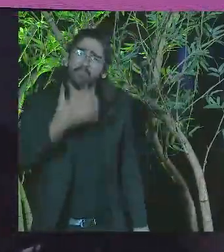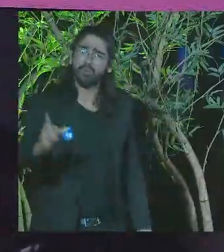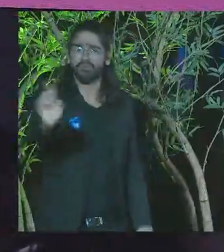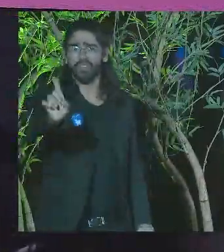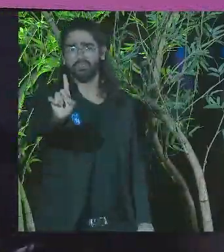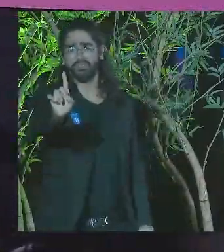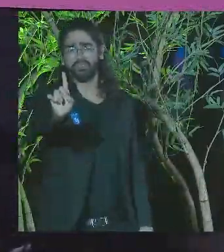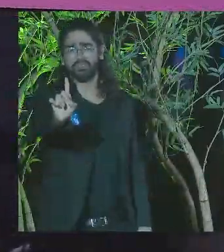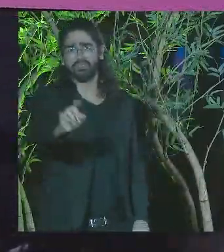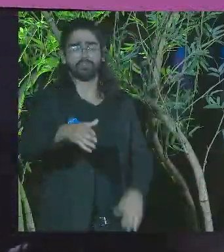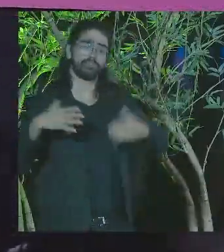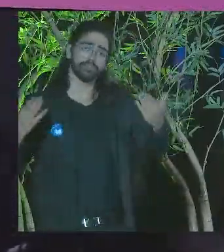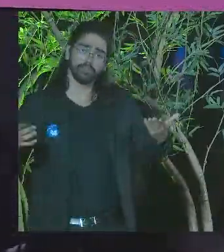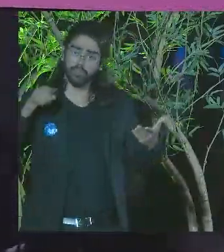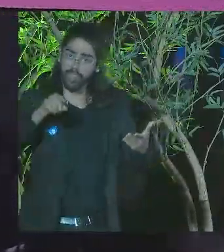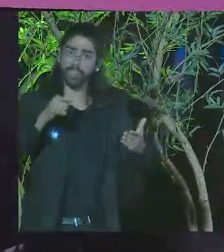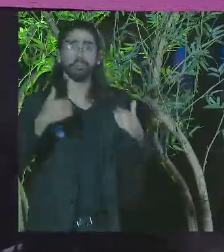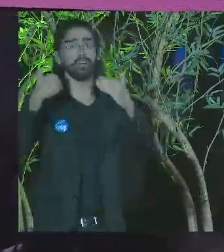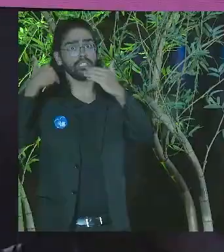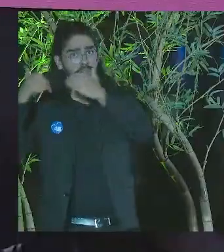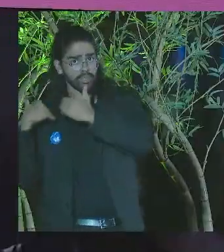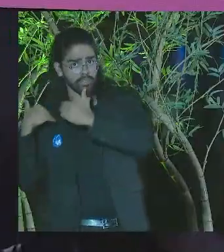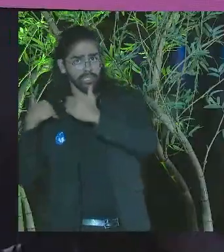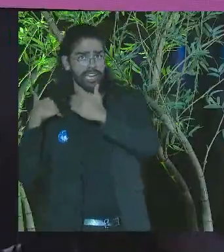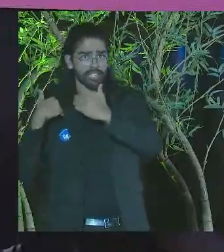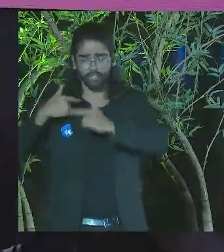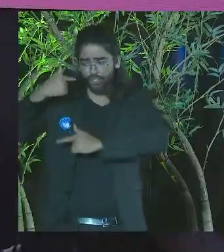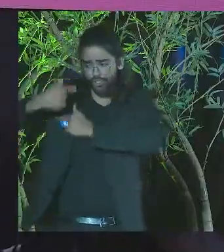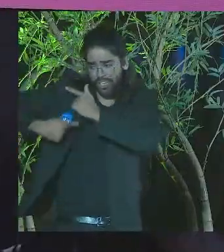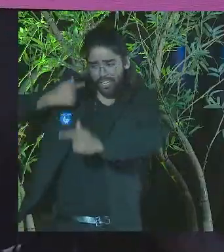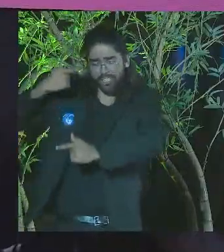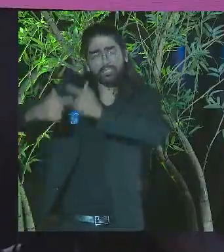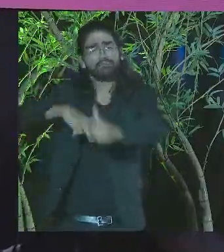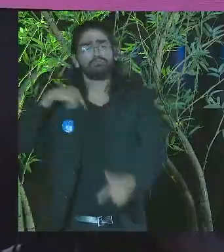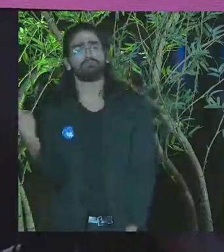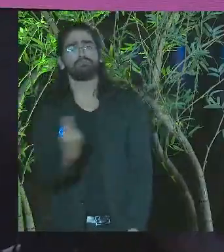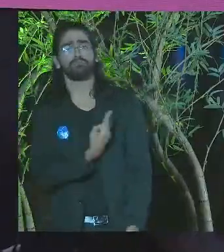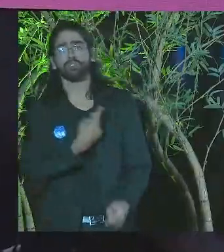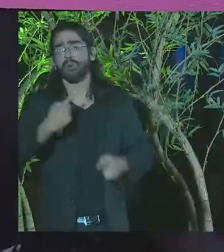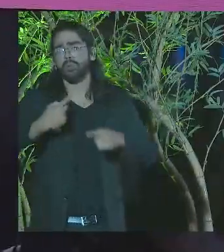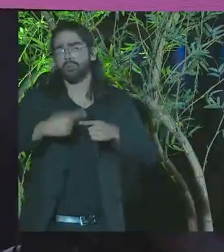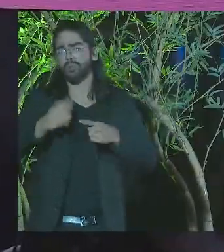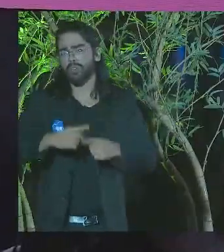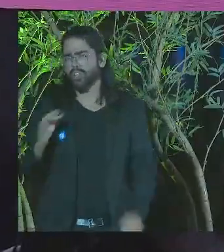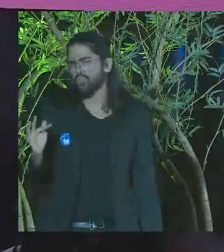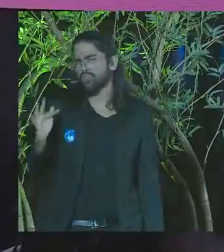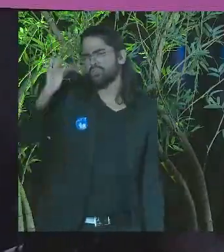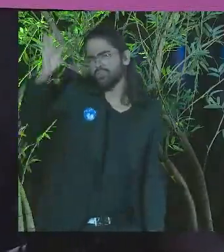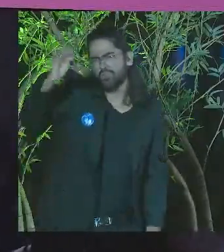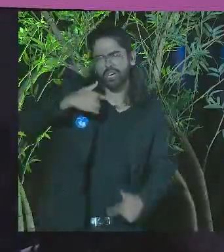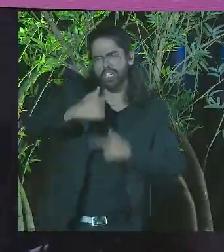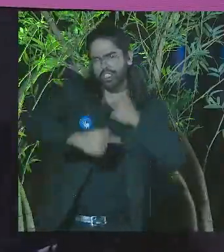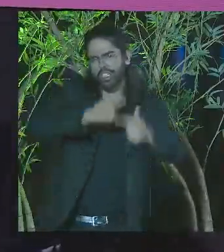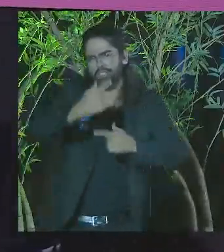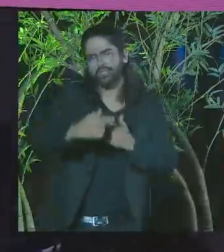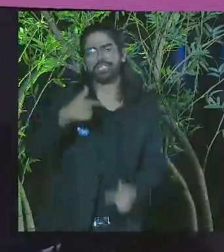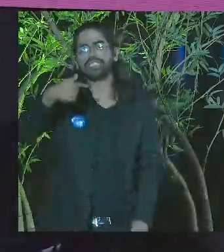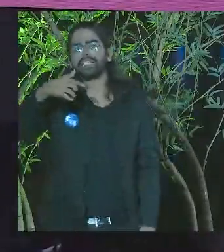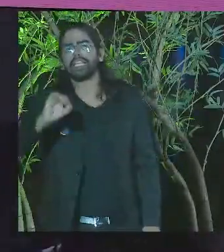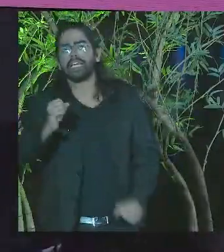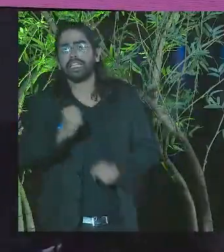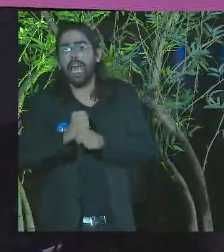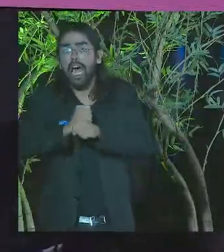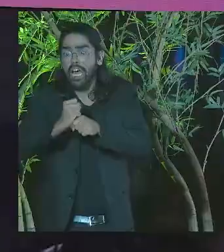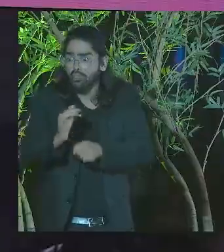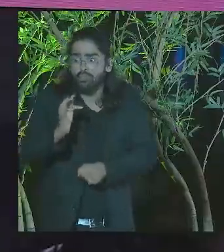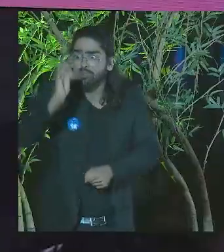vivido. E é uma responsabilidade intergeracional nossa, porque as próximas gerações, ou seja, quem vem daqui a 70 anos,